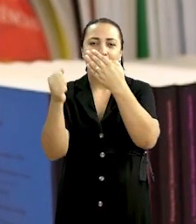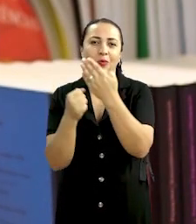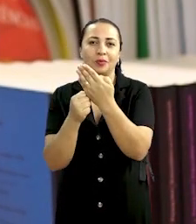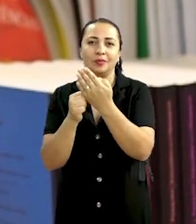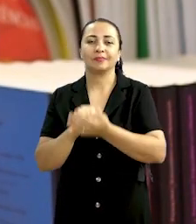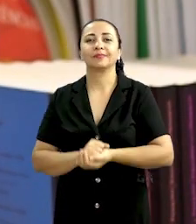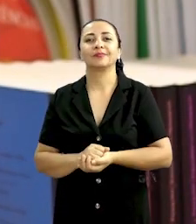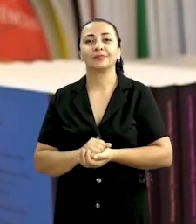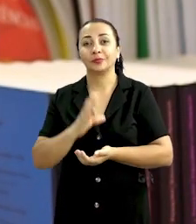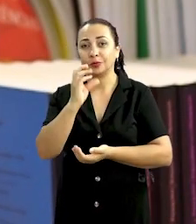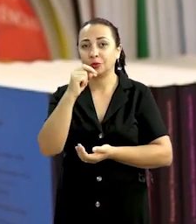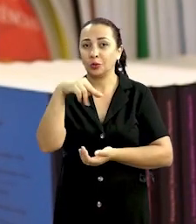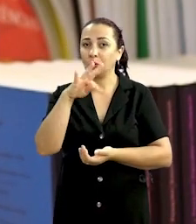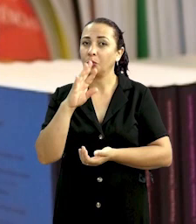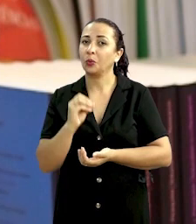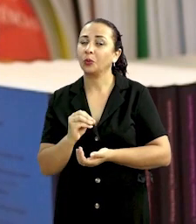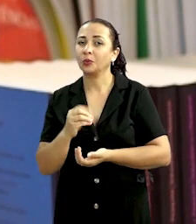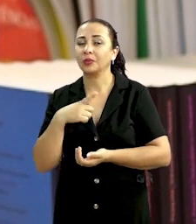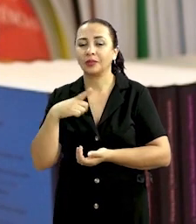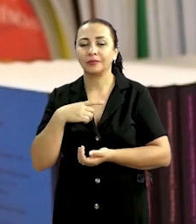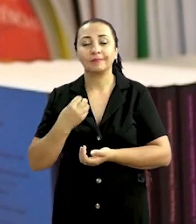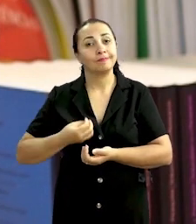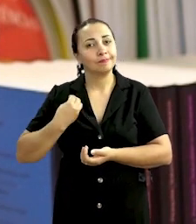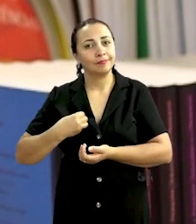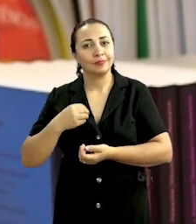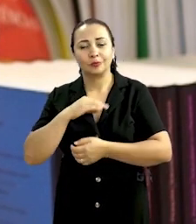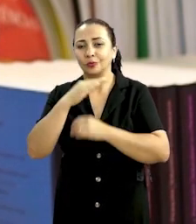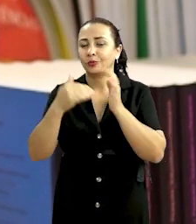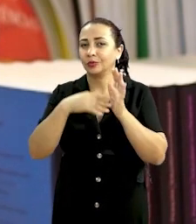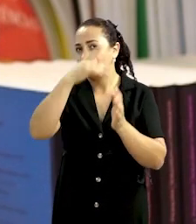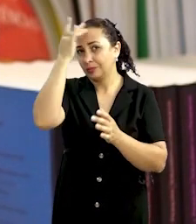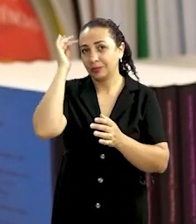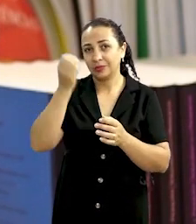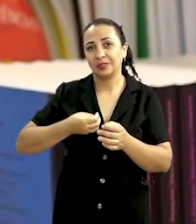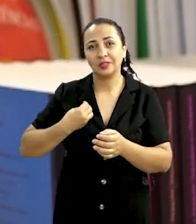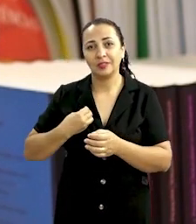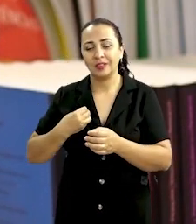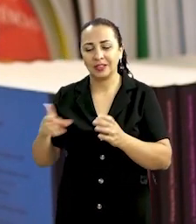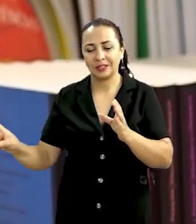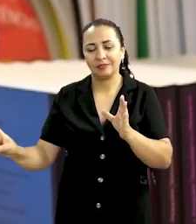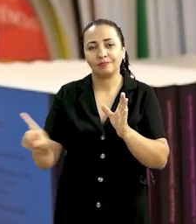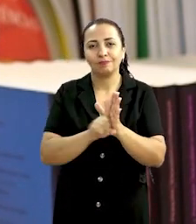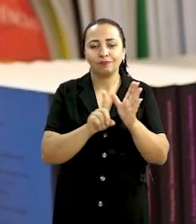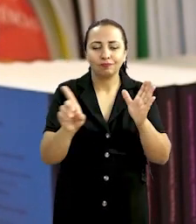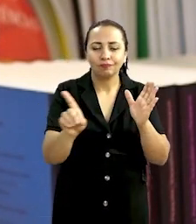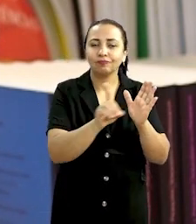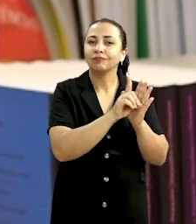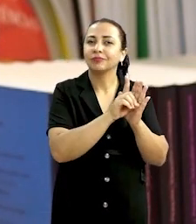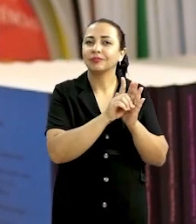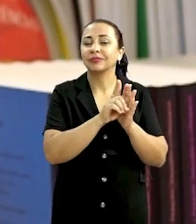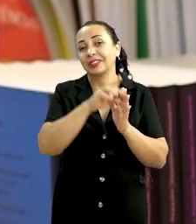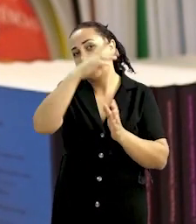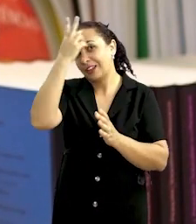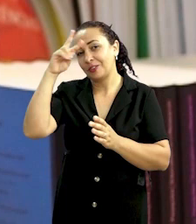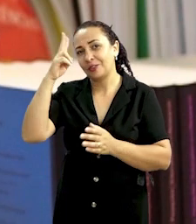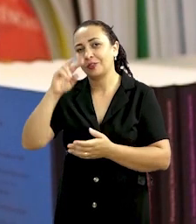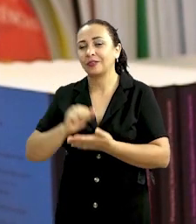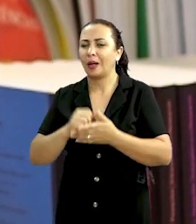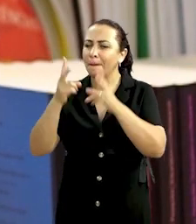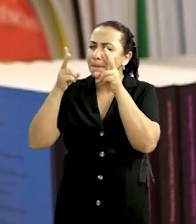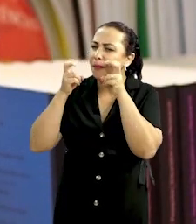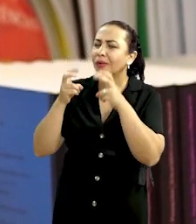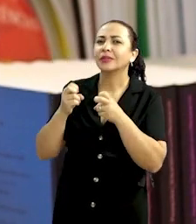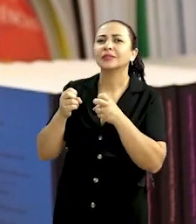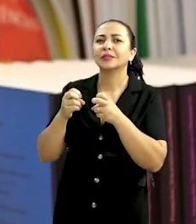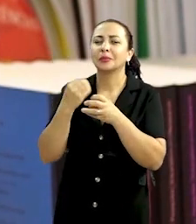narrativa. E um conto você tem a presença assim como se todas as personagens estivessem inseridas nesse conto. Daí você percebe,